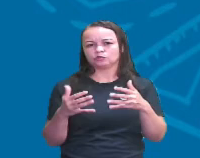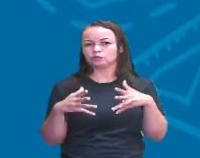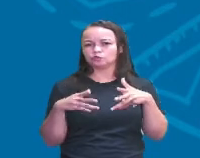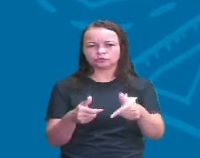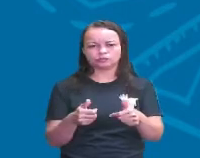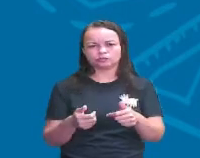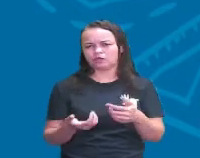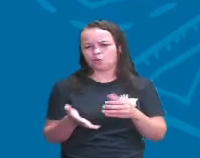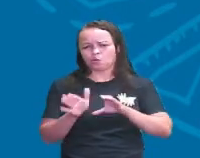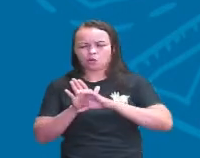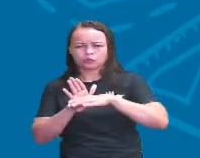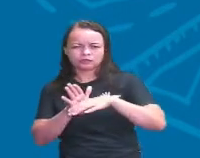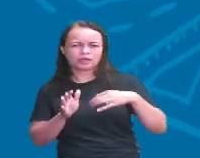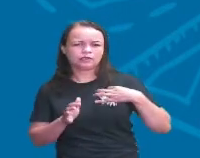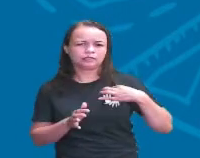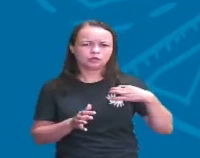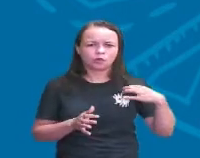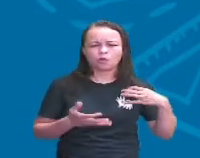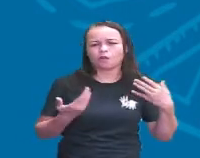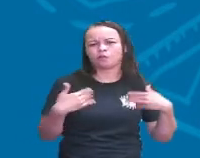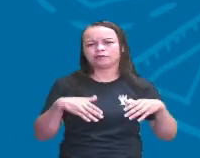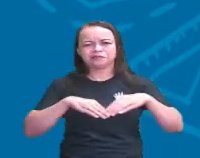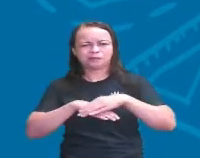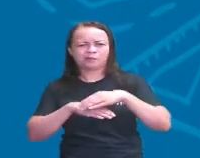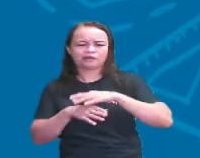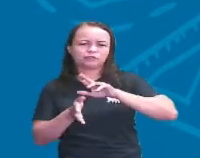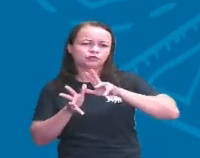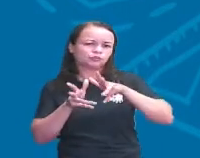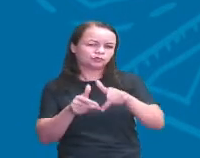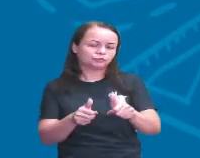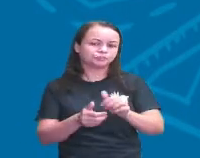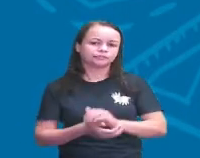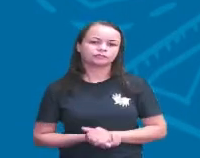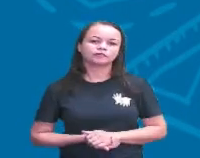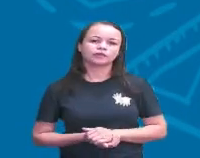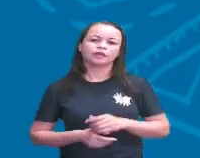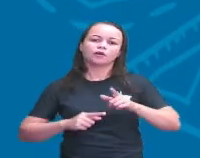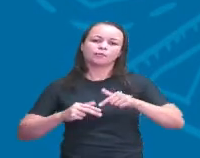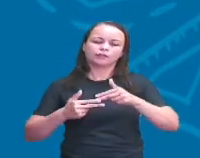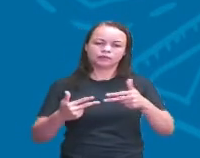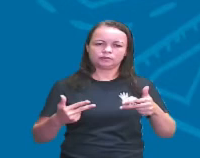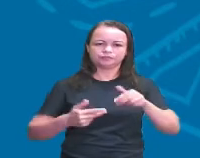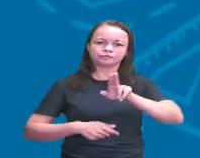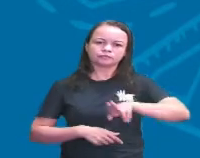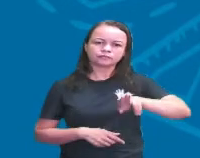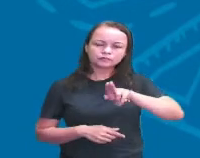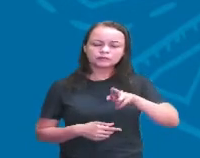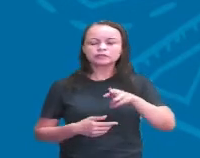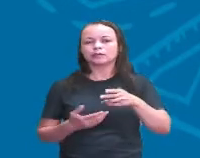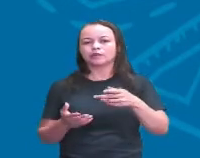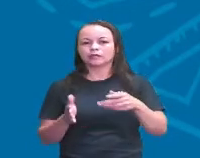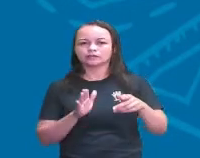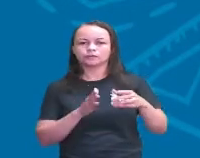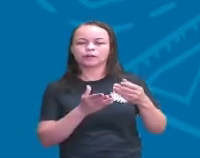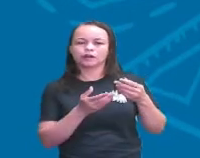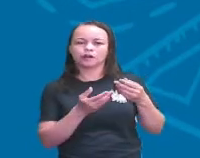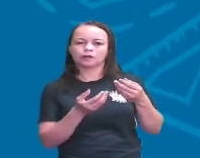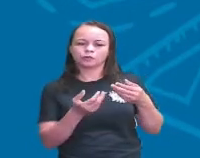nossos conceitos de roupa, de vestimento, de sapato, de tudo. O material usado é adequado para aquela função